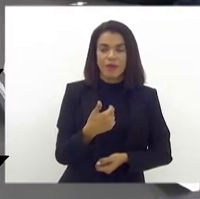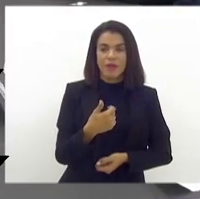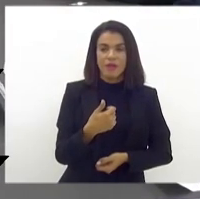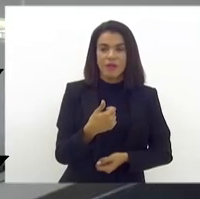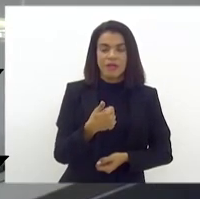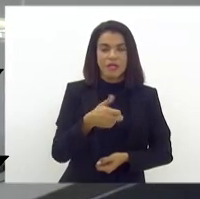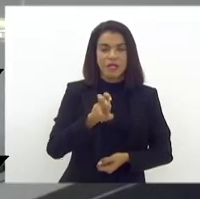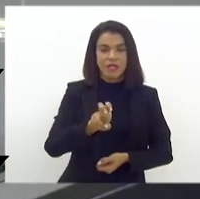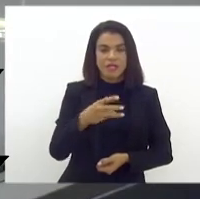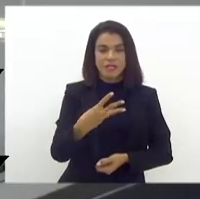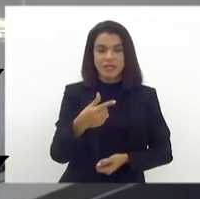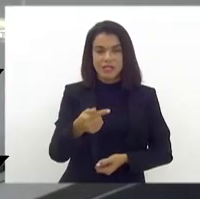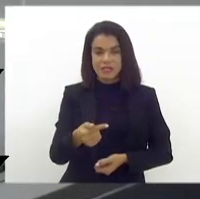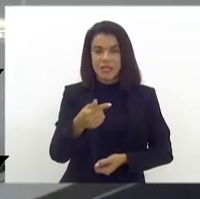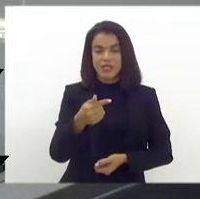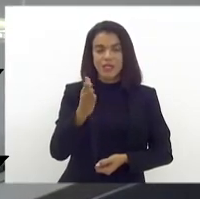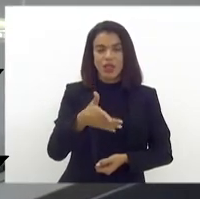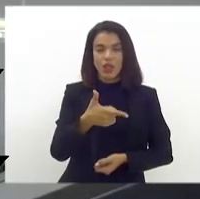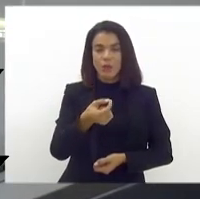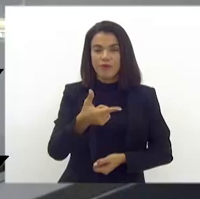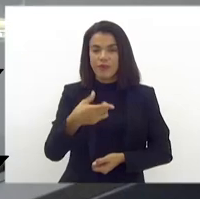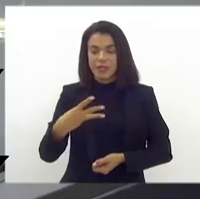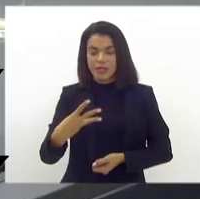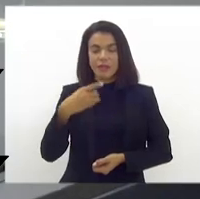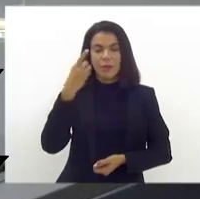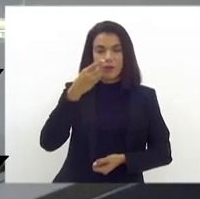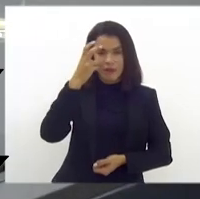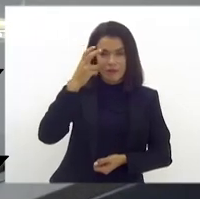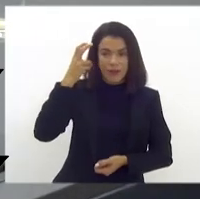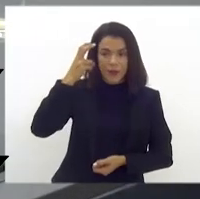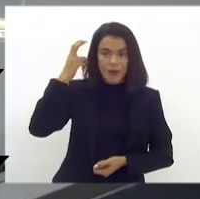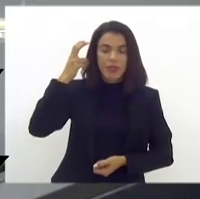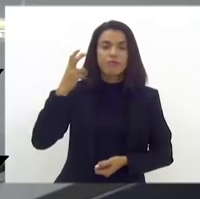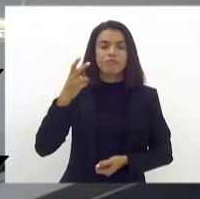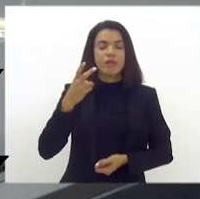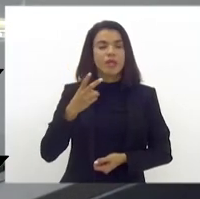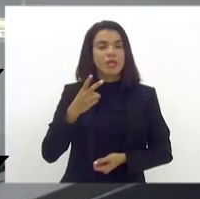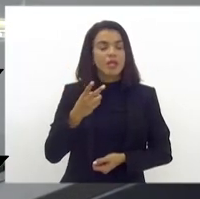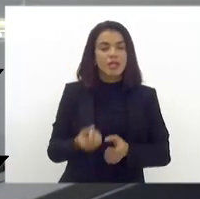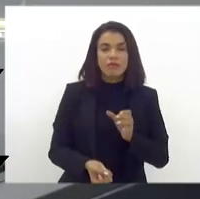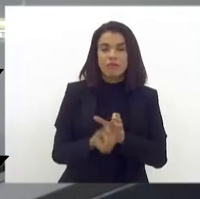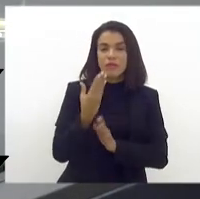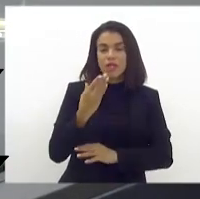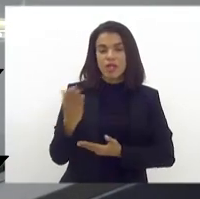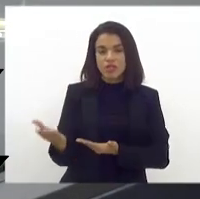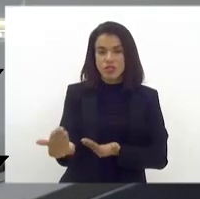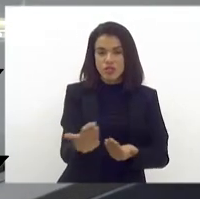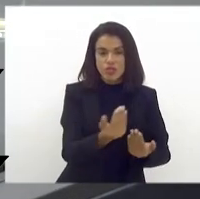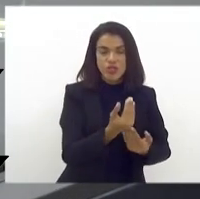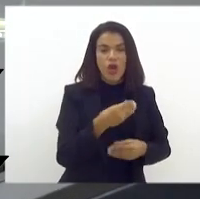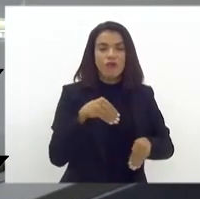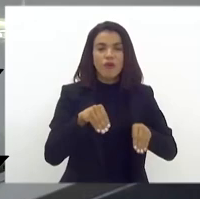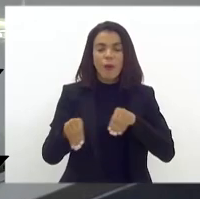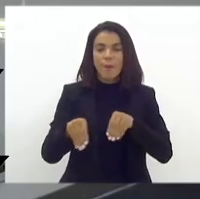É o PL 1537 de 23, de autoria da deputada Verônica Lima, que institui o programa Jovem Monitor